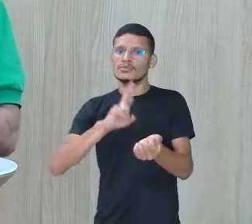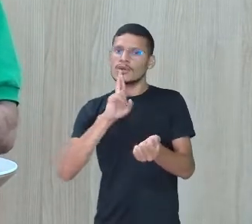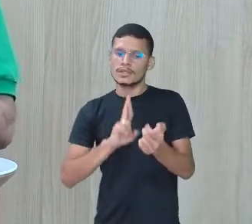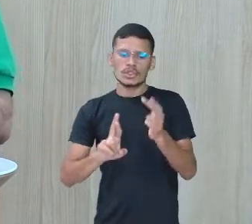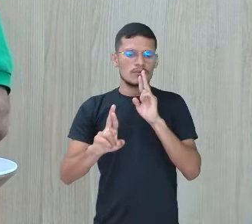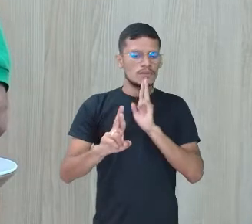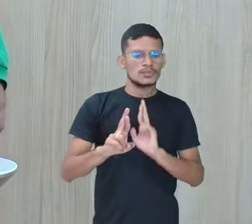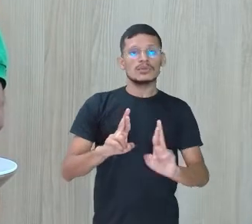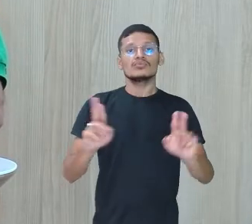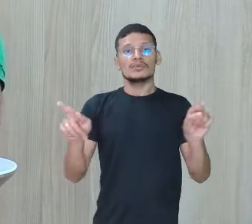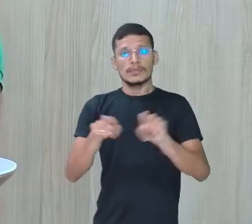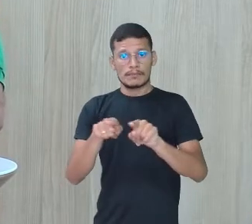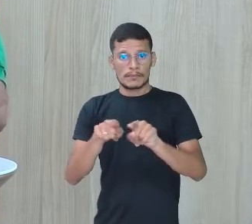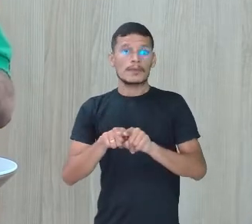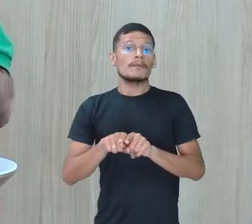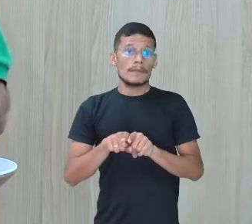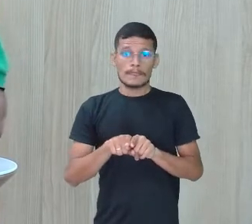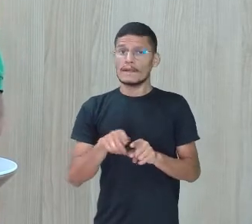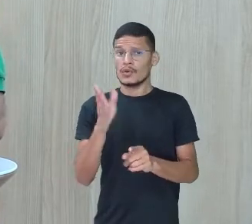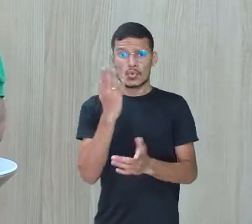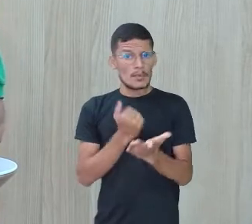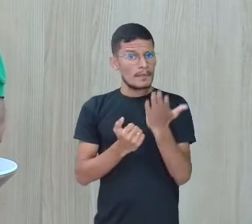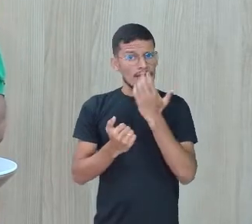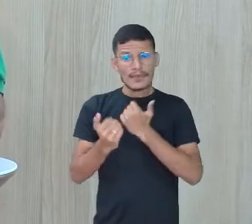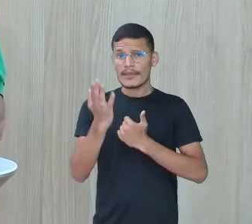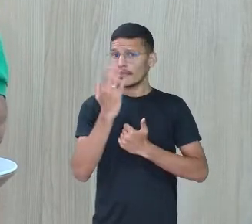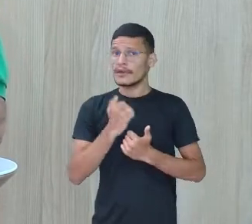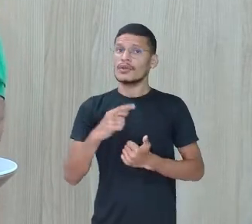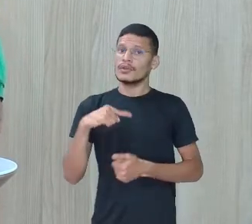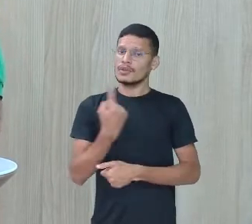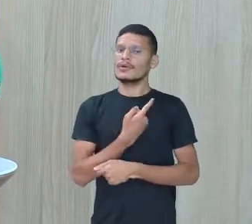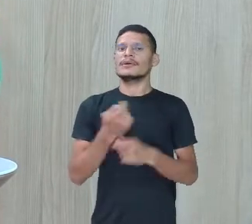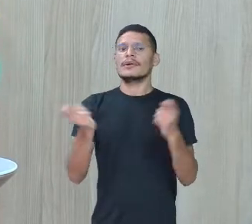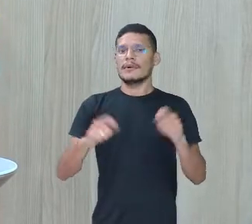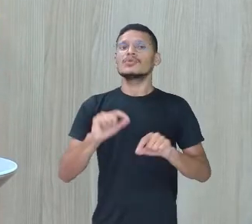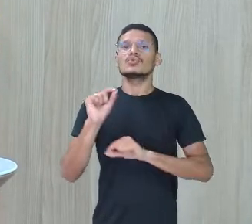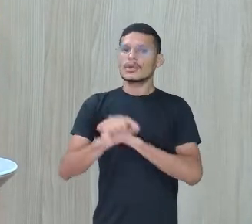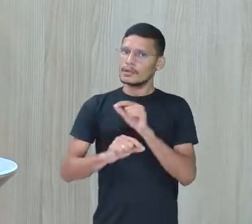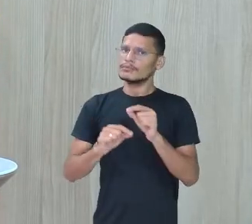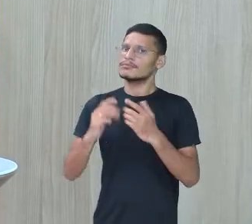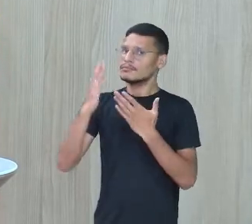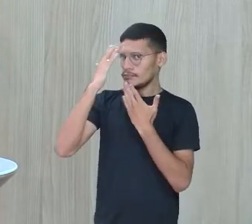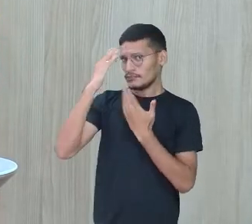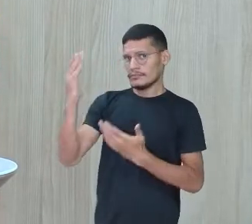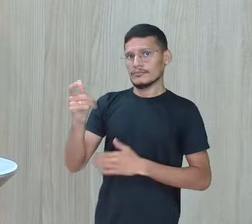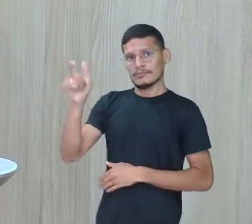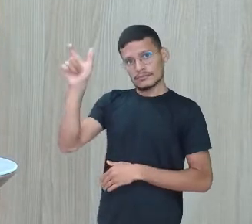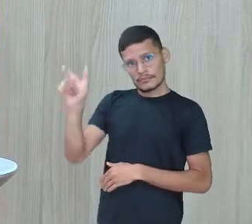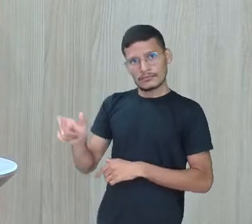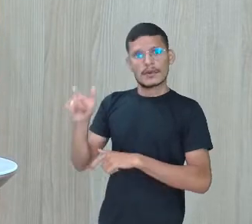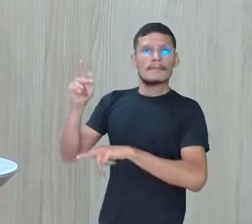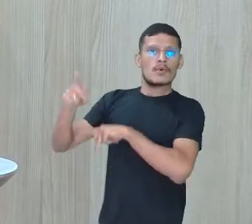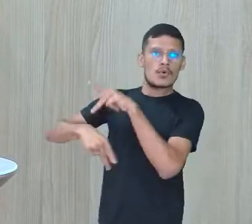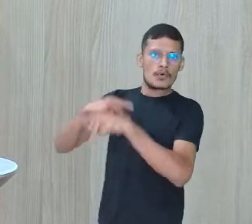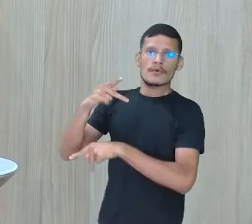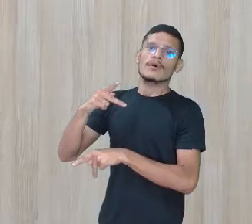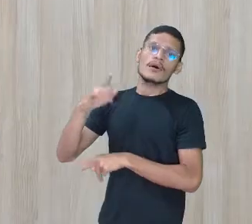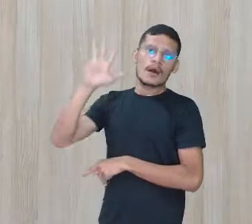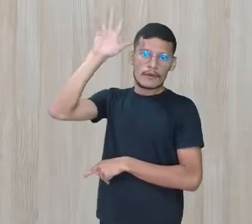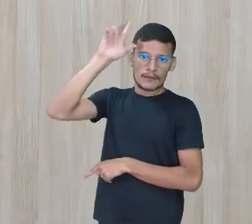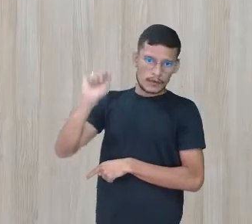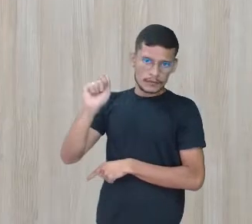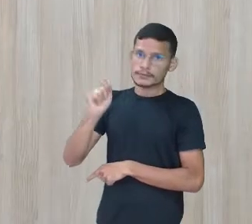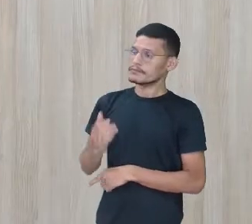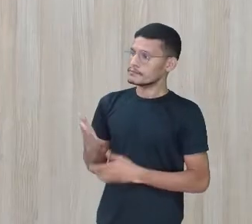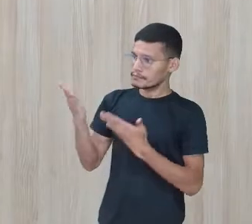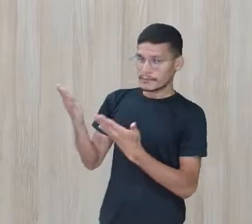religião, de comidas típicas, a gente deve, né, ao povo africano. Então, acho que o